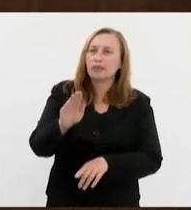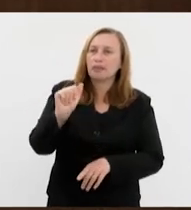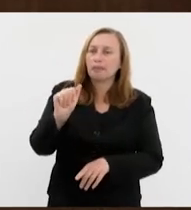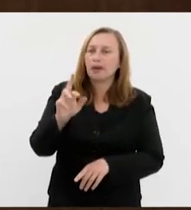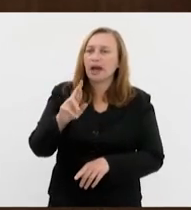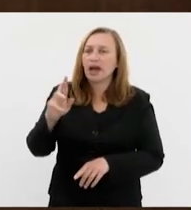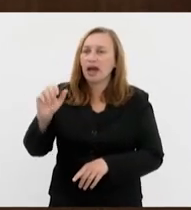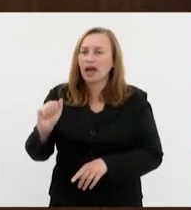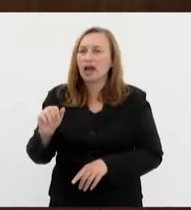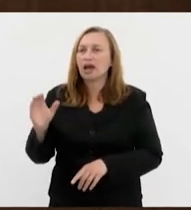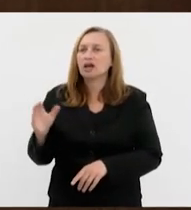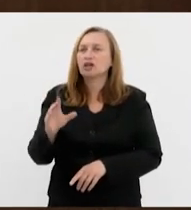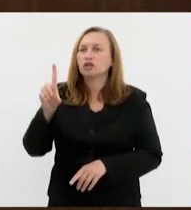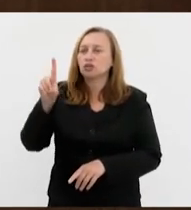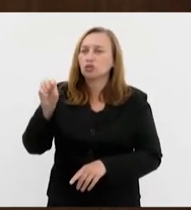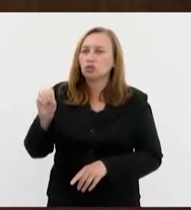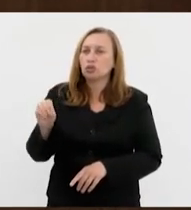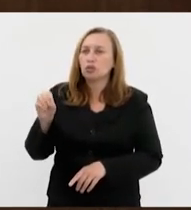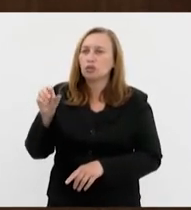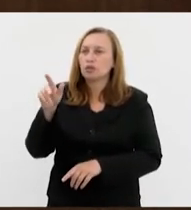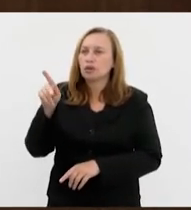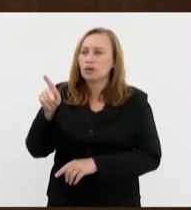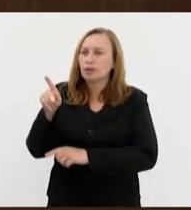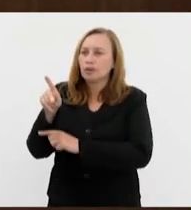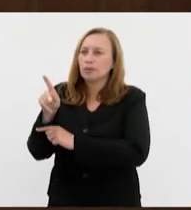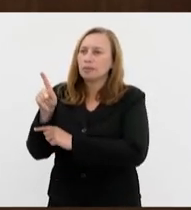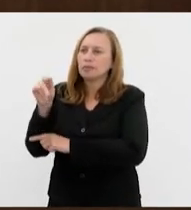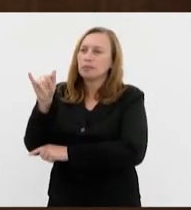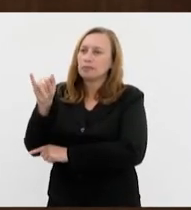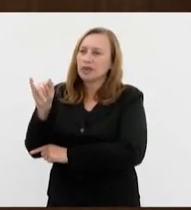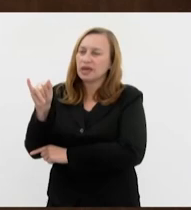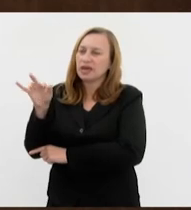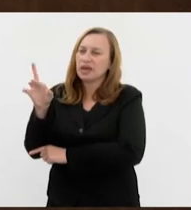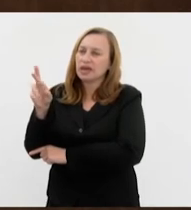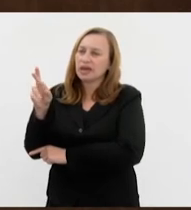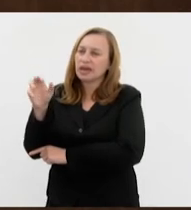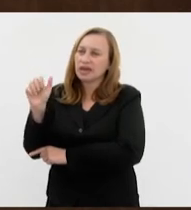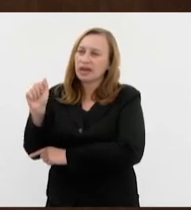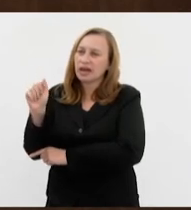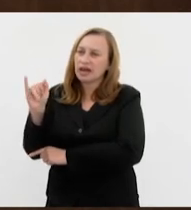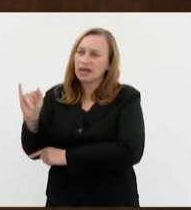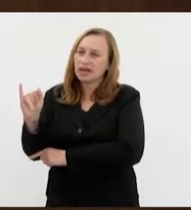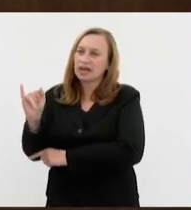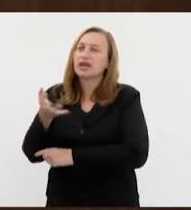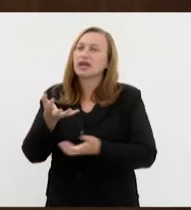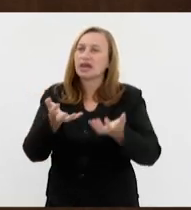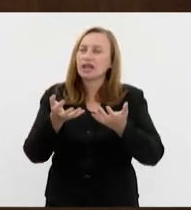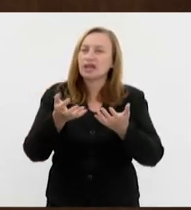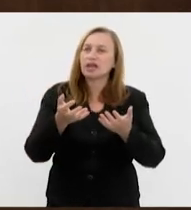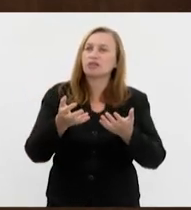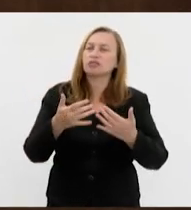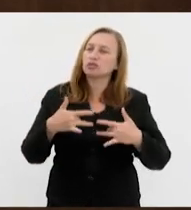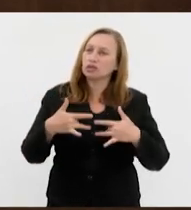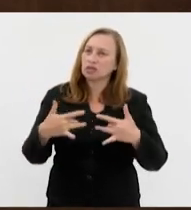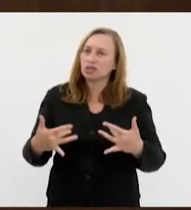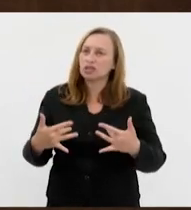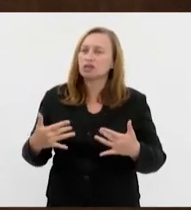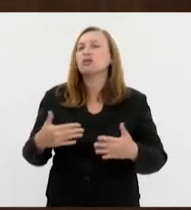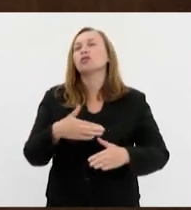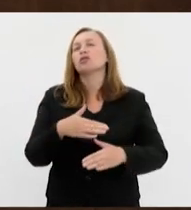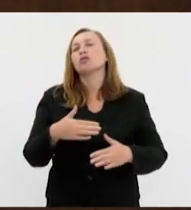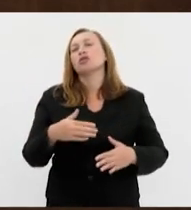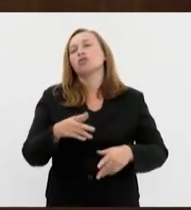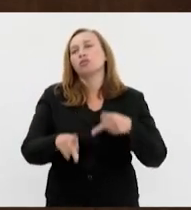é? E queremos nos solidarizar com o povo da Baixada, em especial de Nova